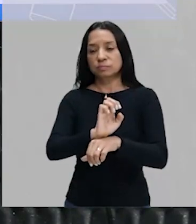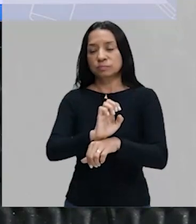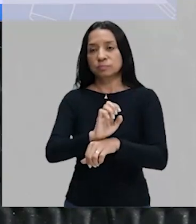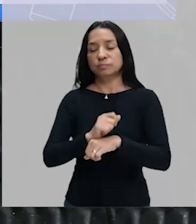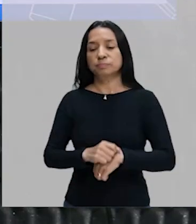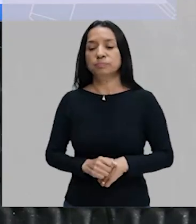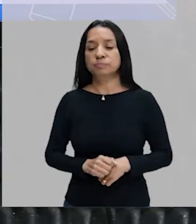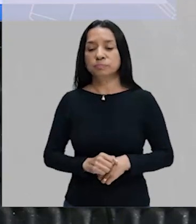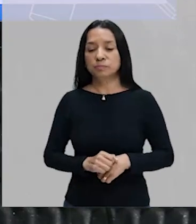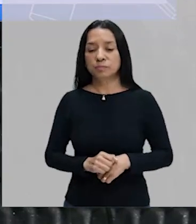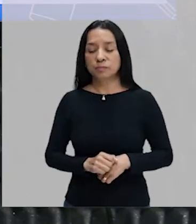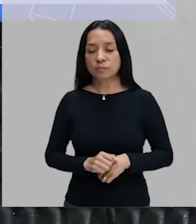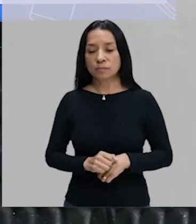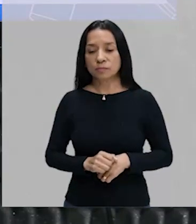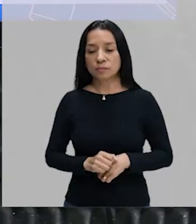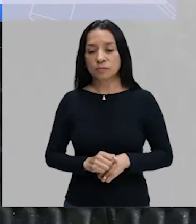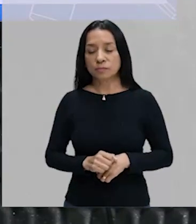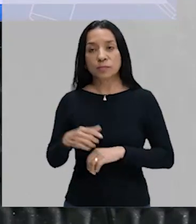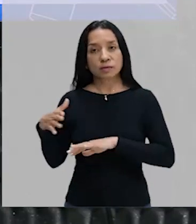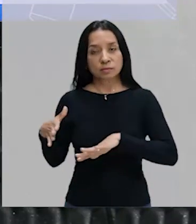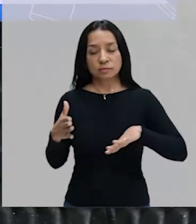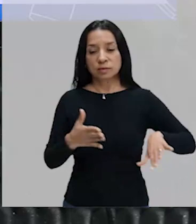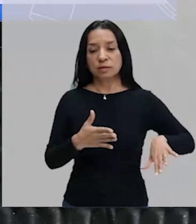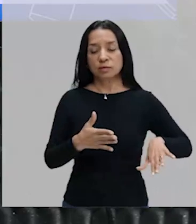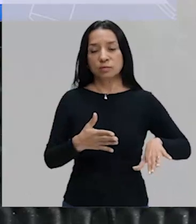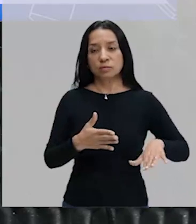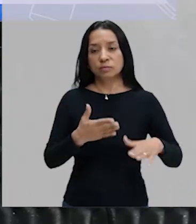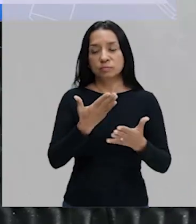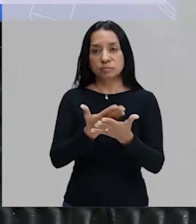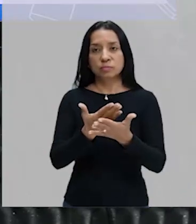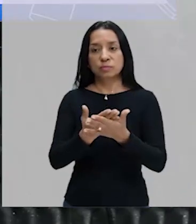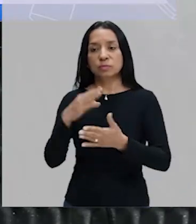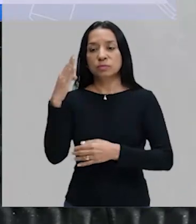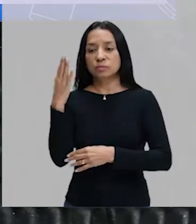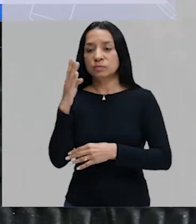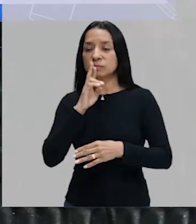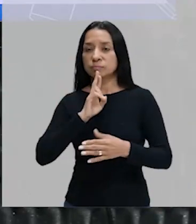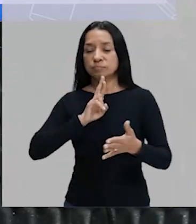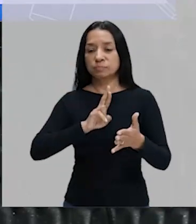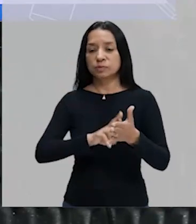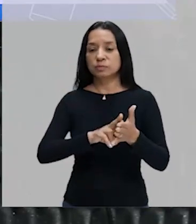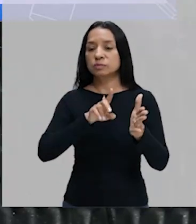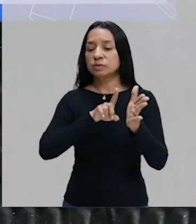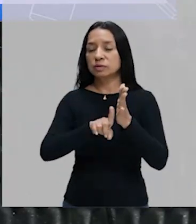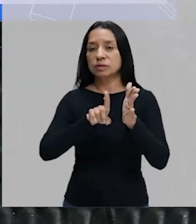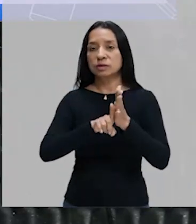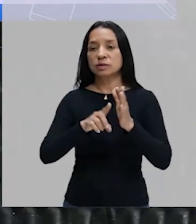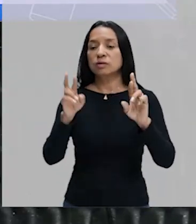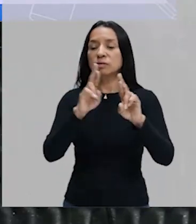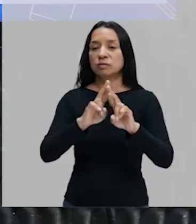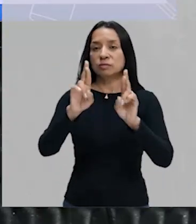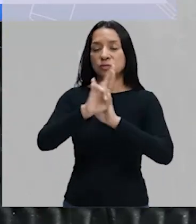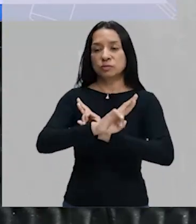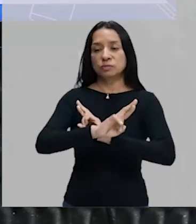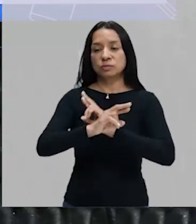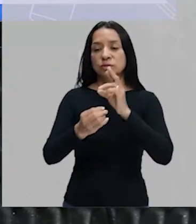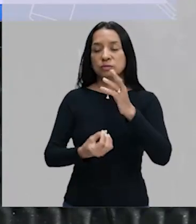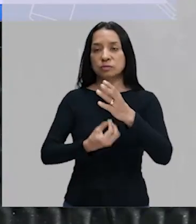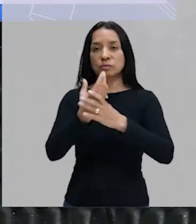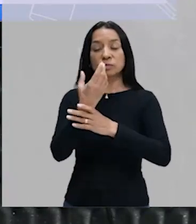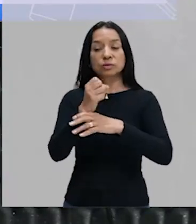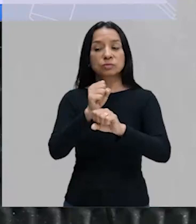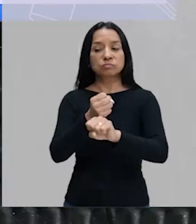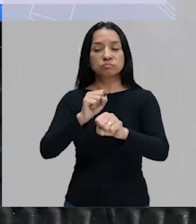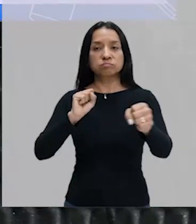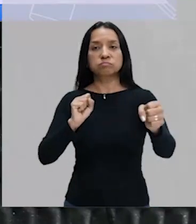pessoal? Agora, na parte de biologia, nós vamos responder questões relacionadas à origem dos grandes grupos, ou seja,